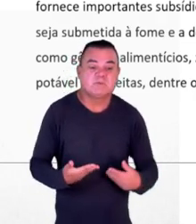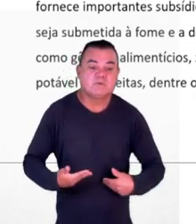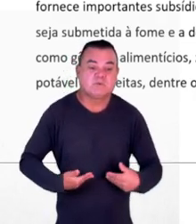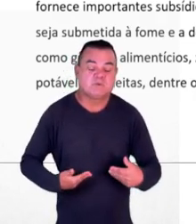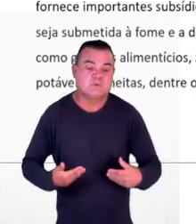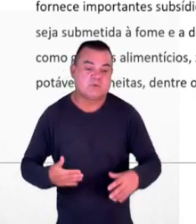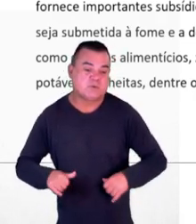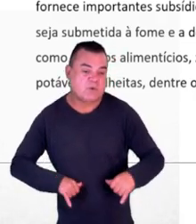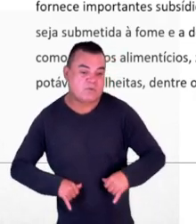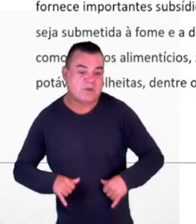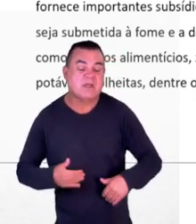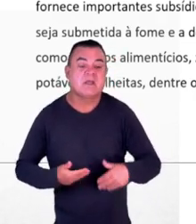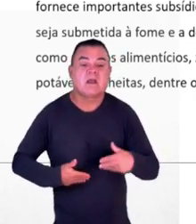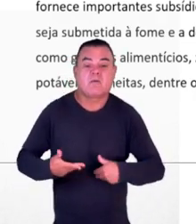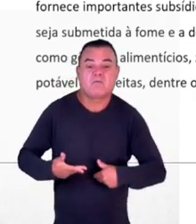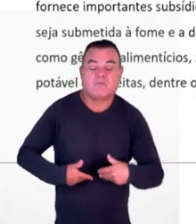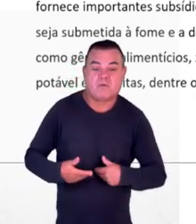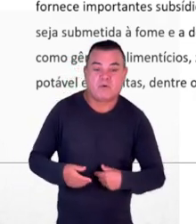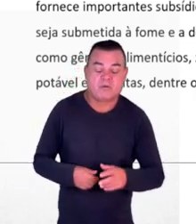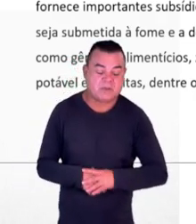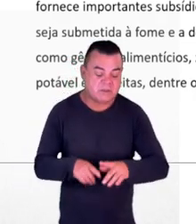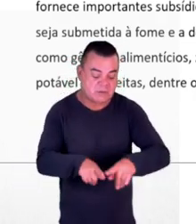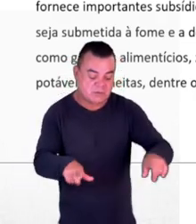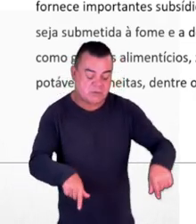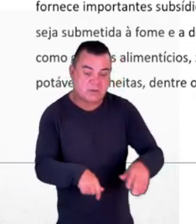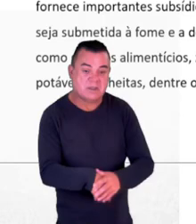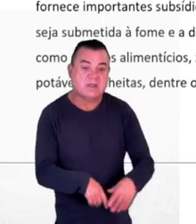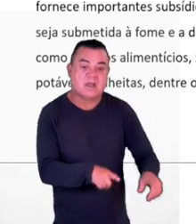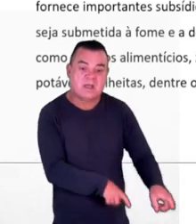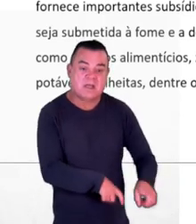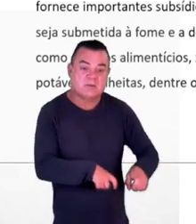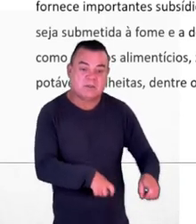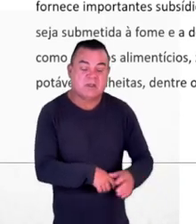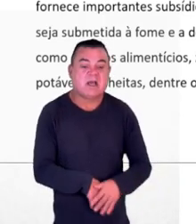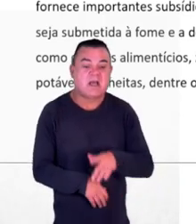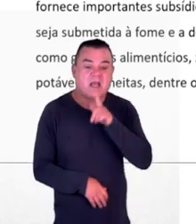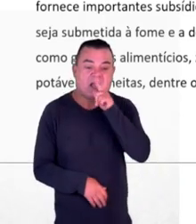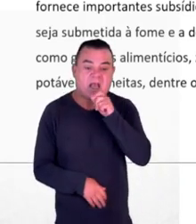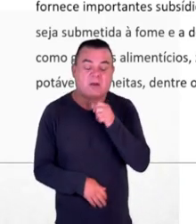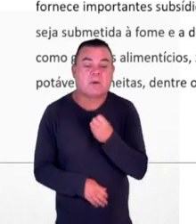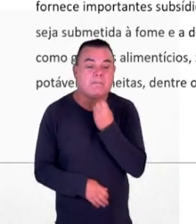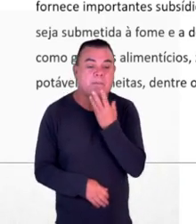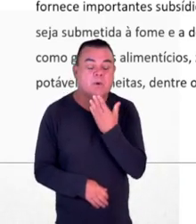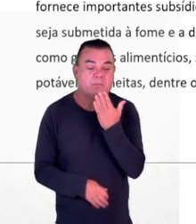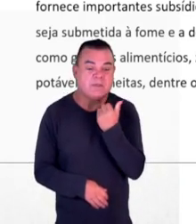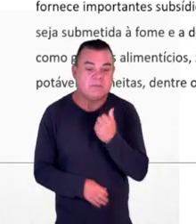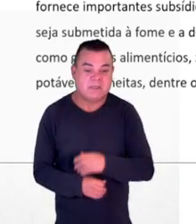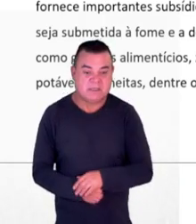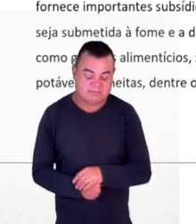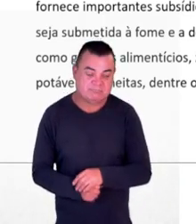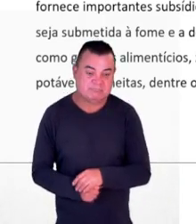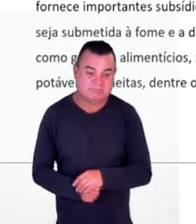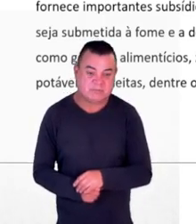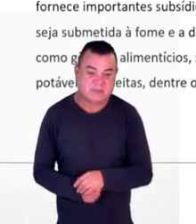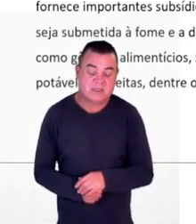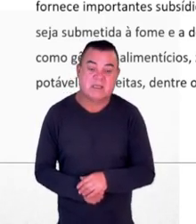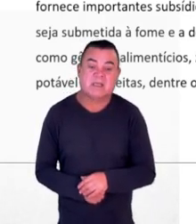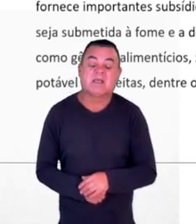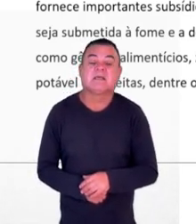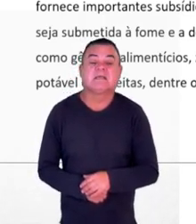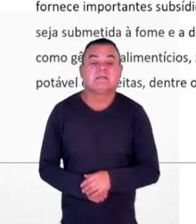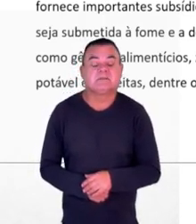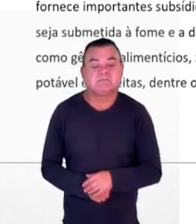zonas agrícolas gado instalações de água potável e colheitas dentre outros e lamentavelmente